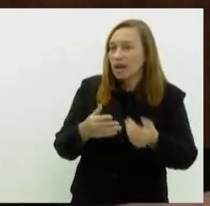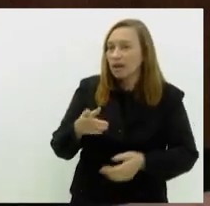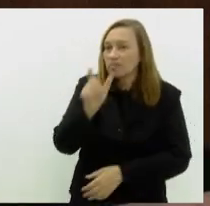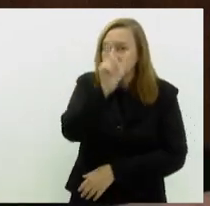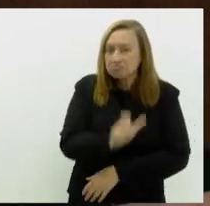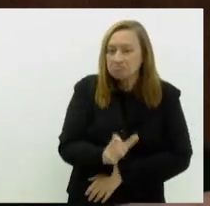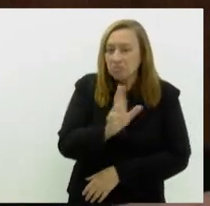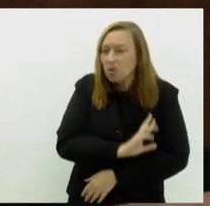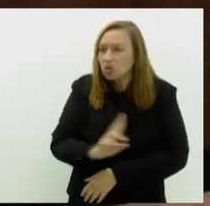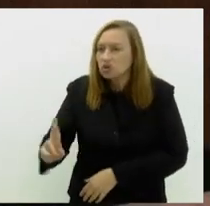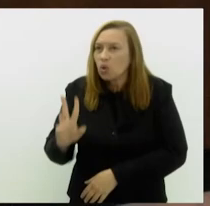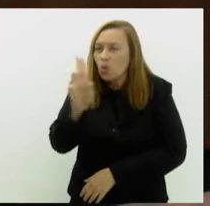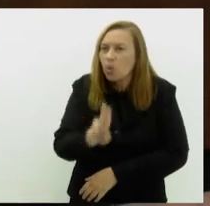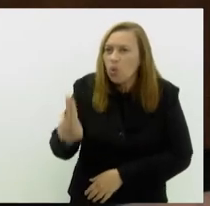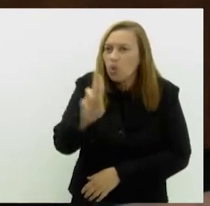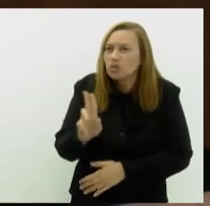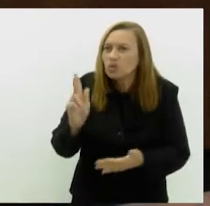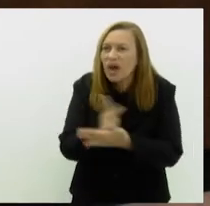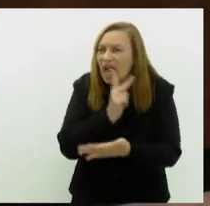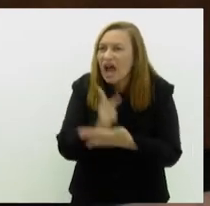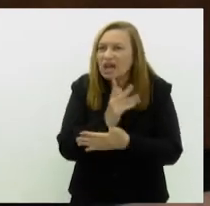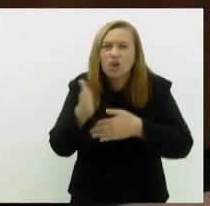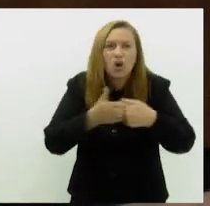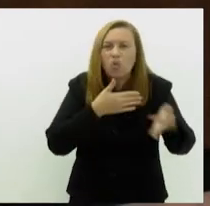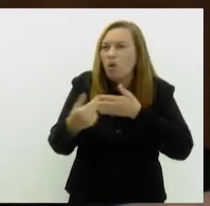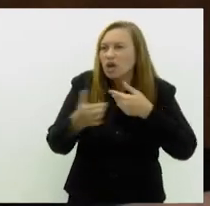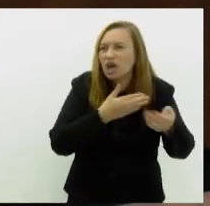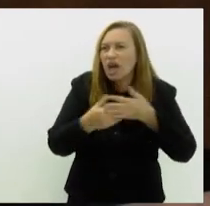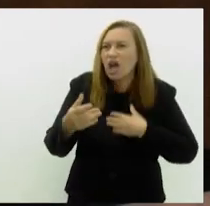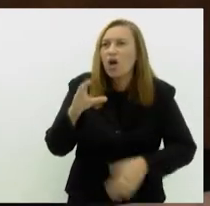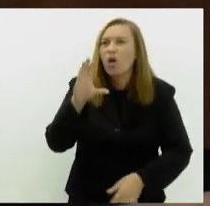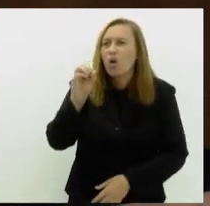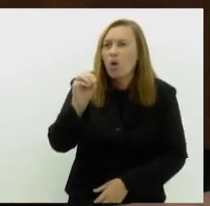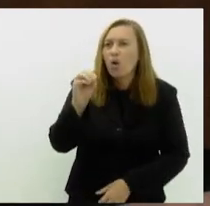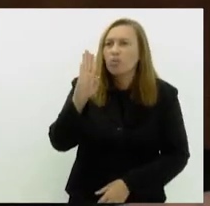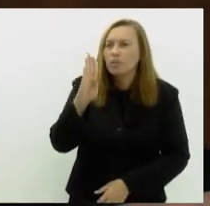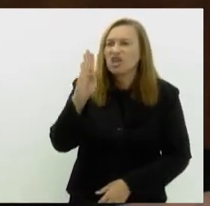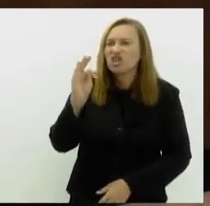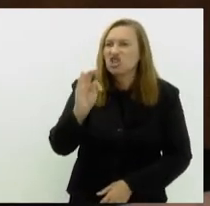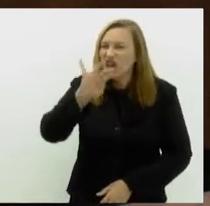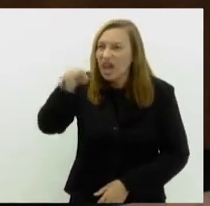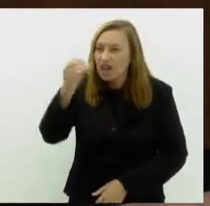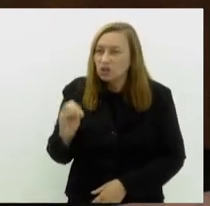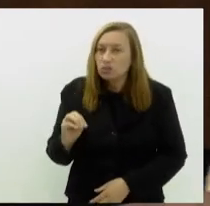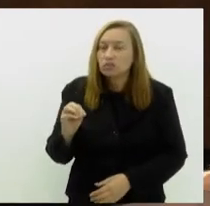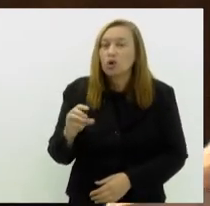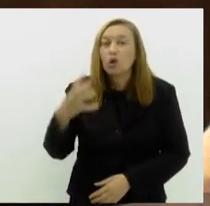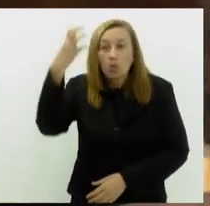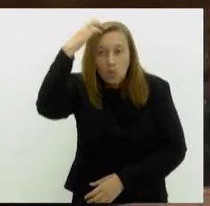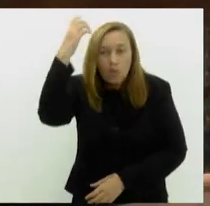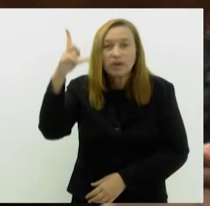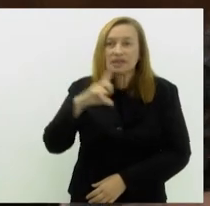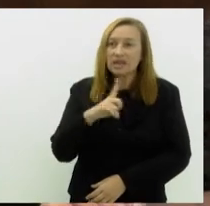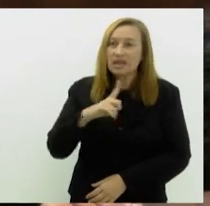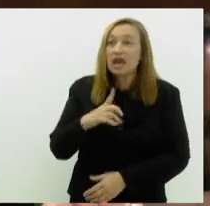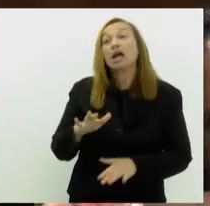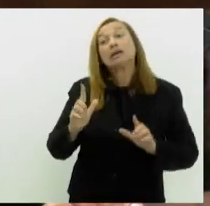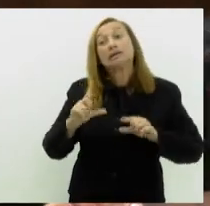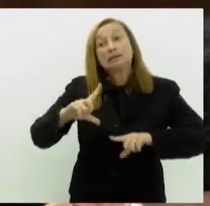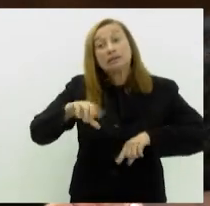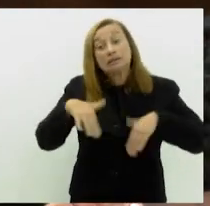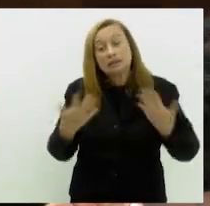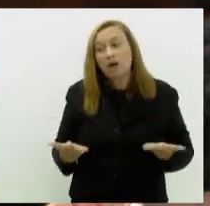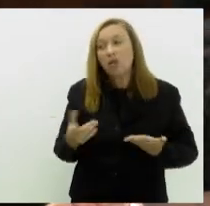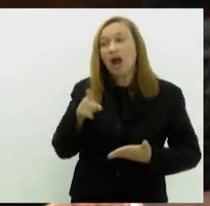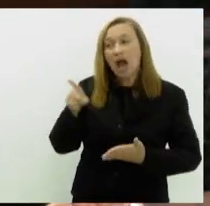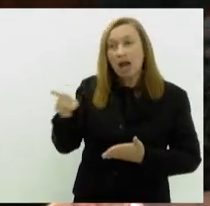fizesse um uso indevido de qualquer objeto ou sinal, também seria penalizado. Então, ali ela comete um